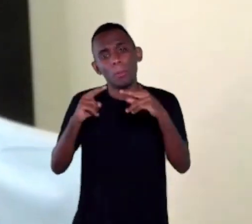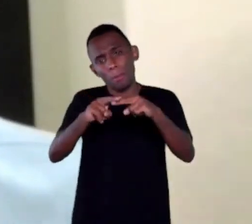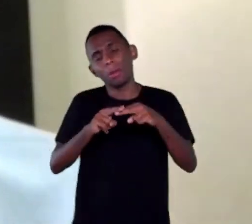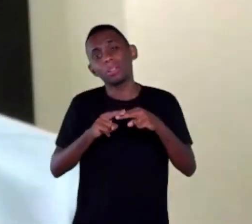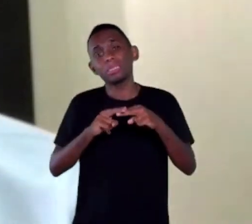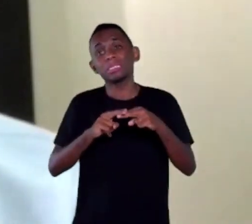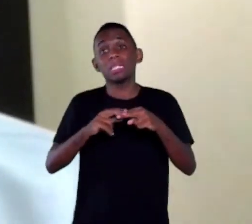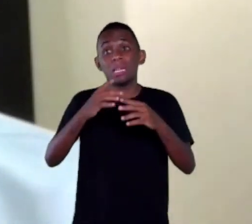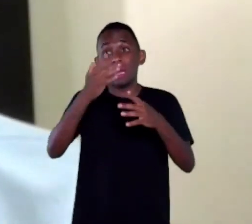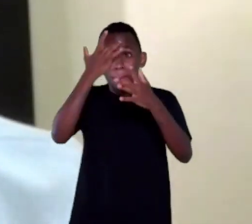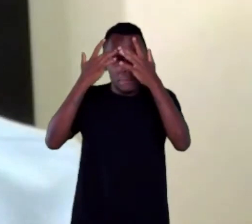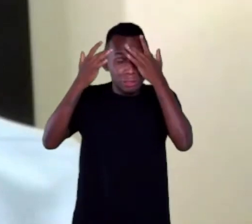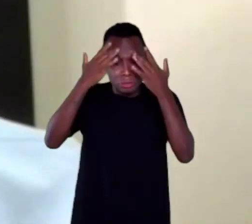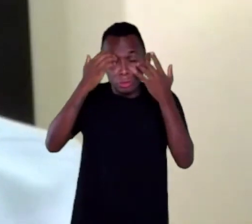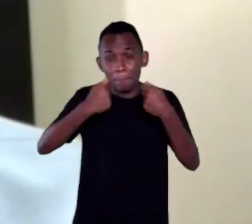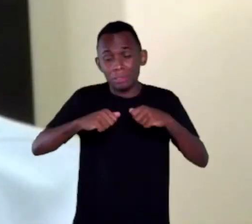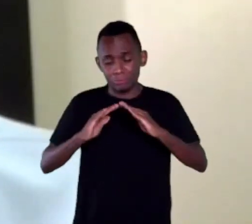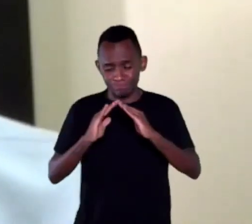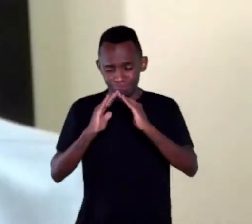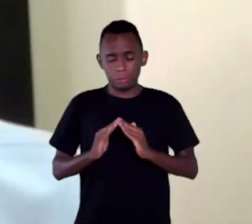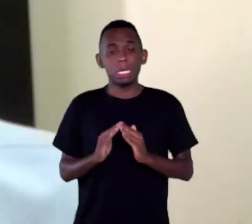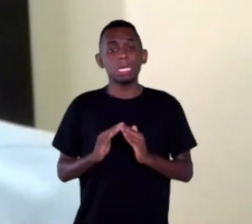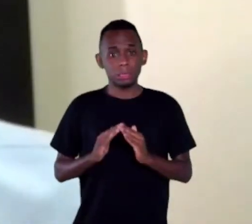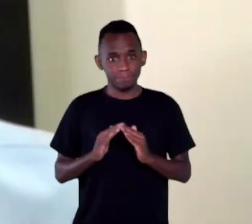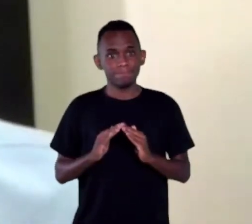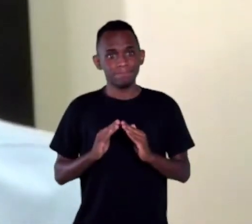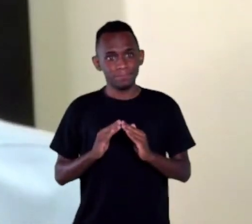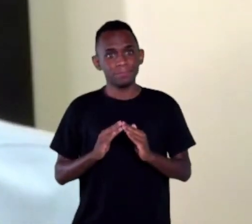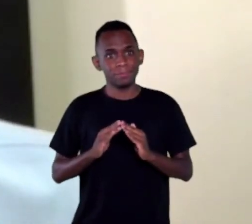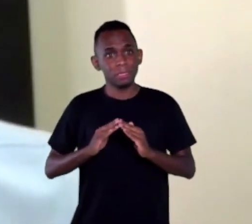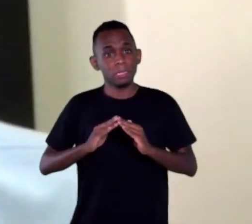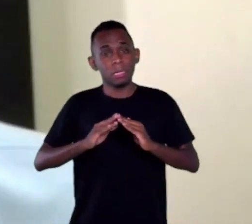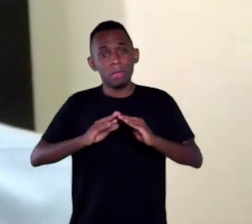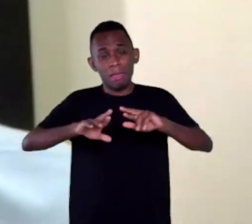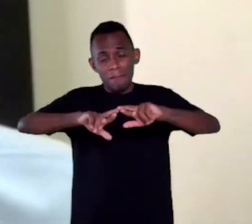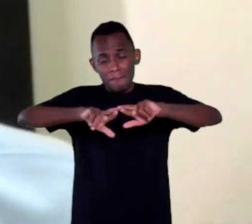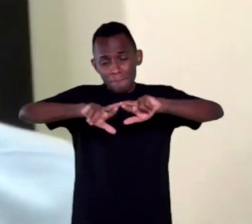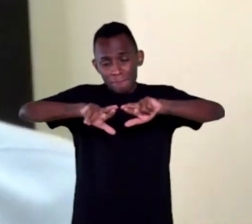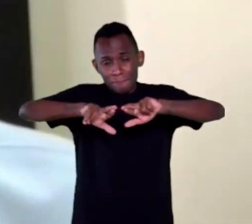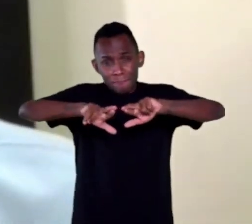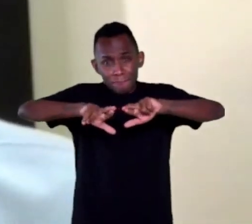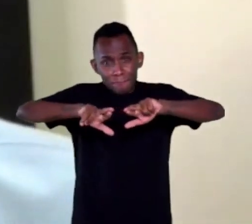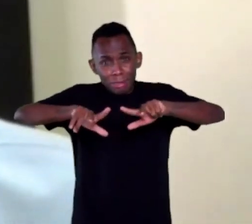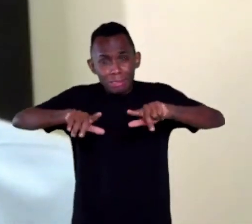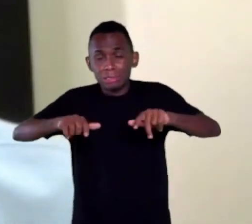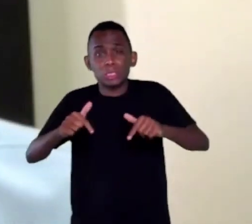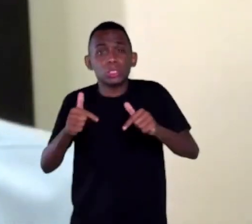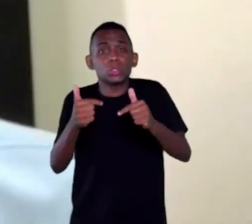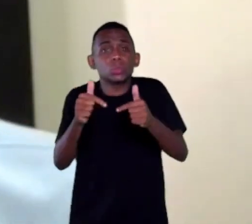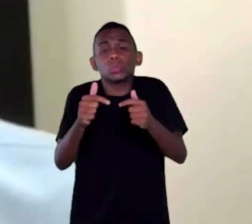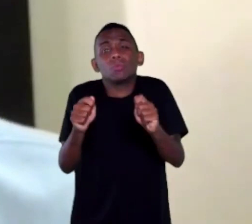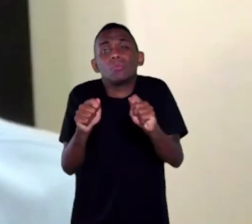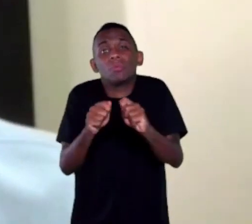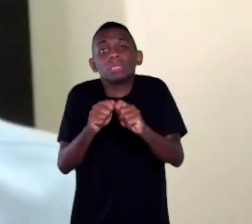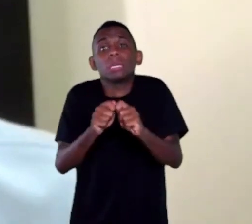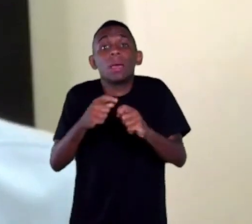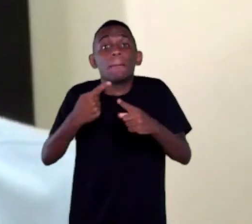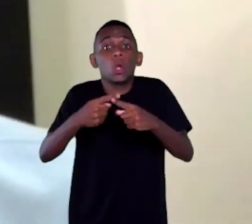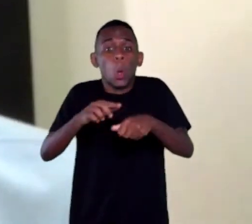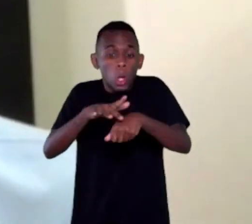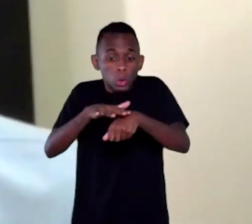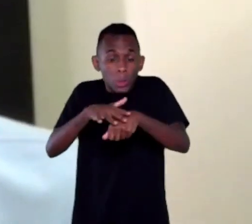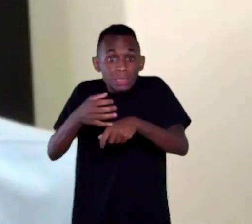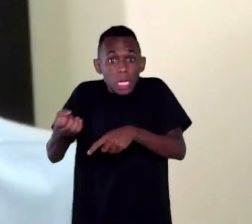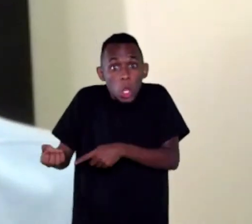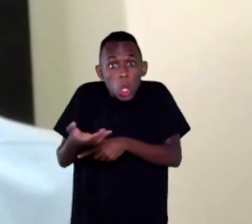ficar em casa, né? Muita gente não tinha o que fazer. Era uma doença muito nova para a